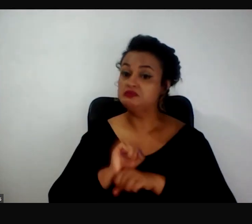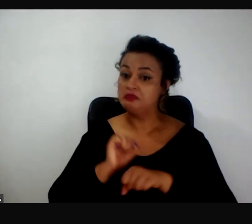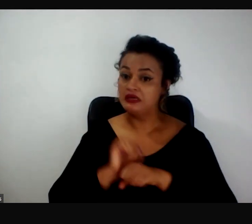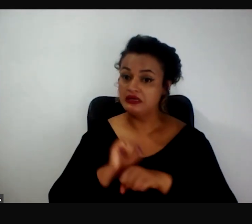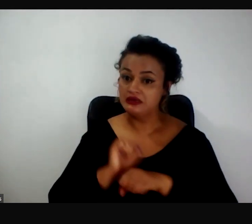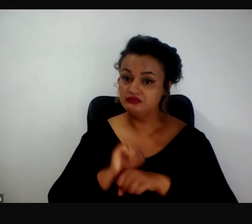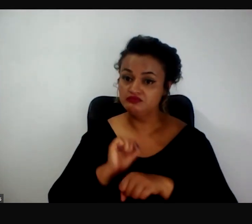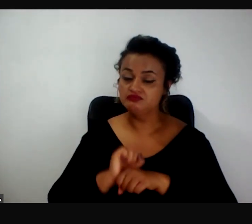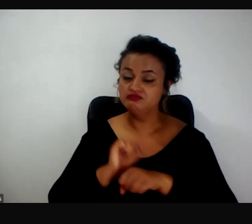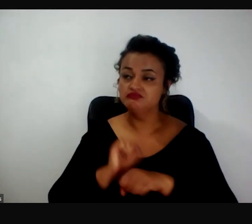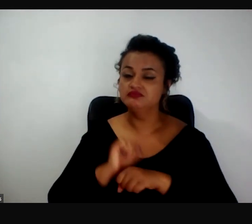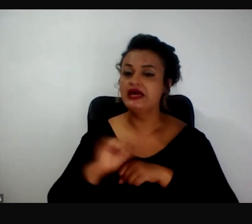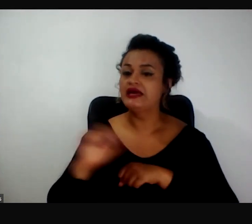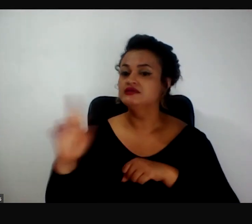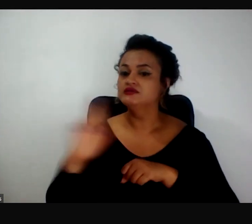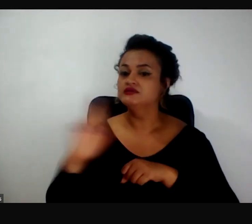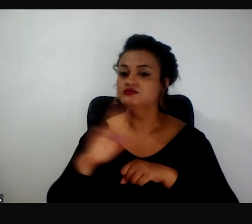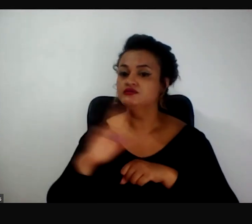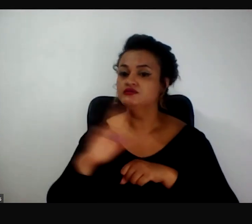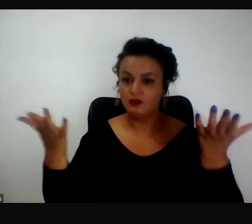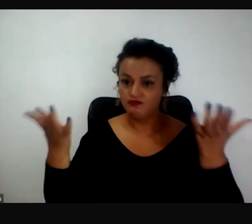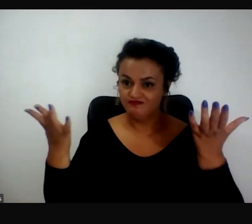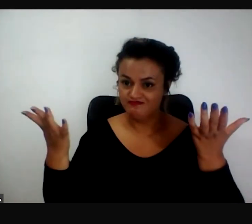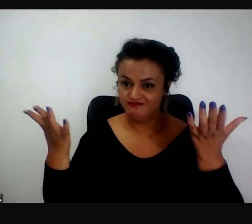a resposta e essa